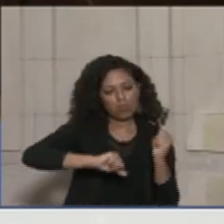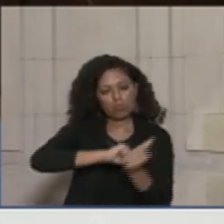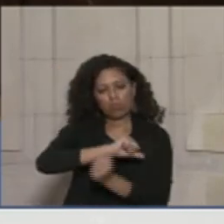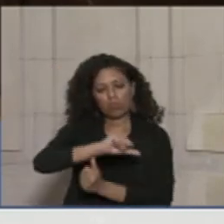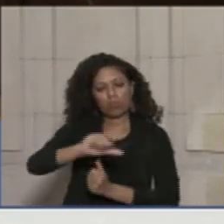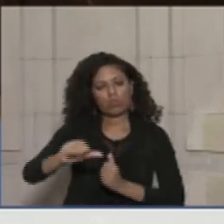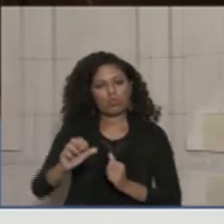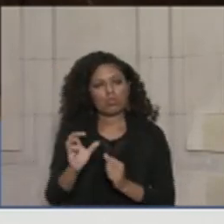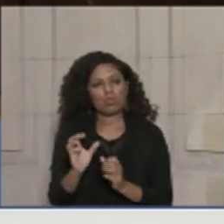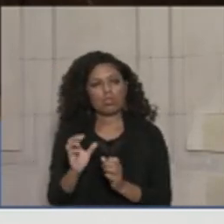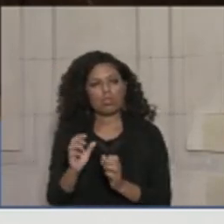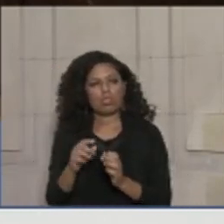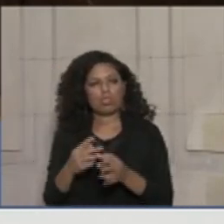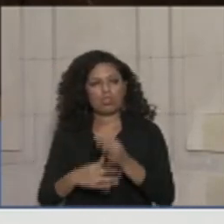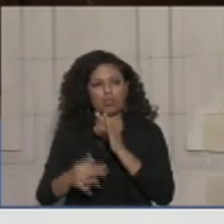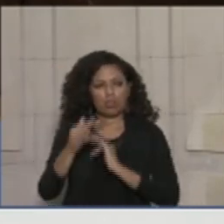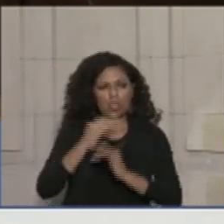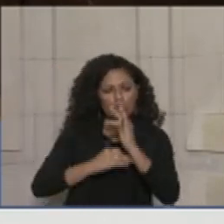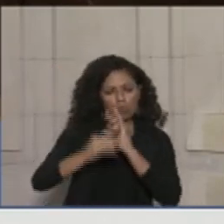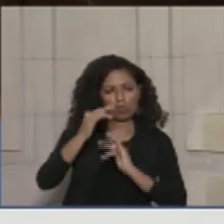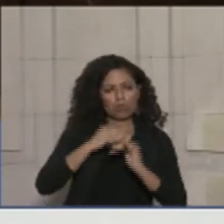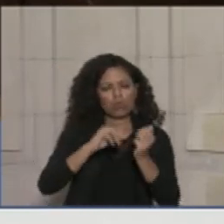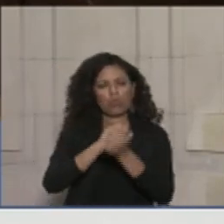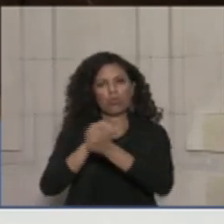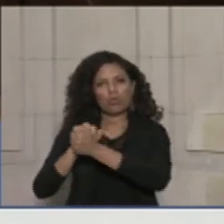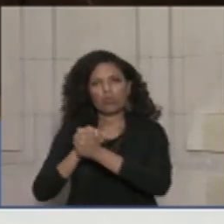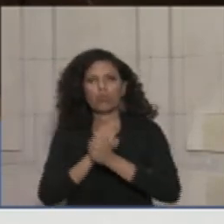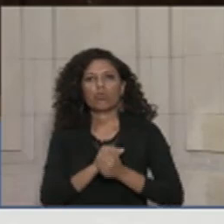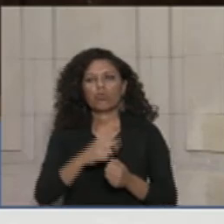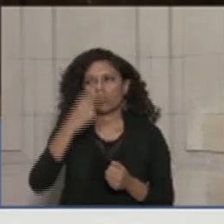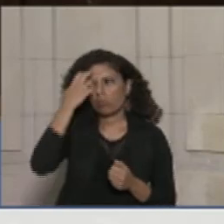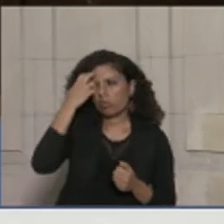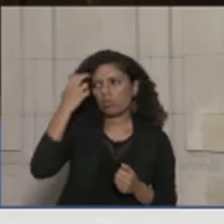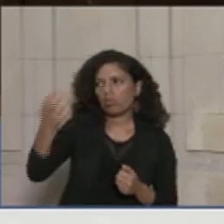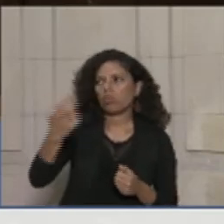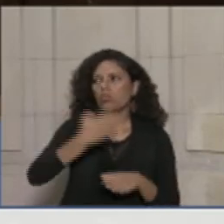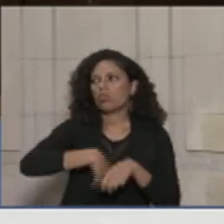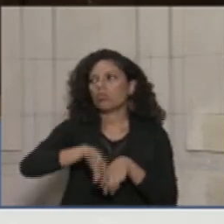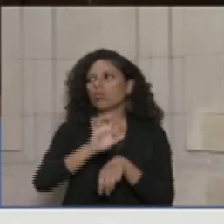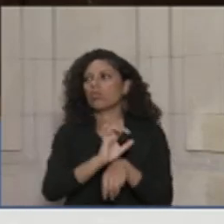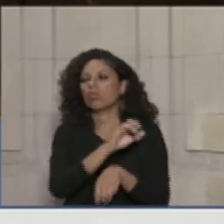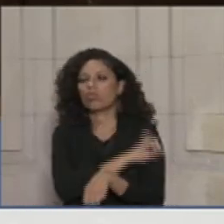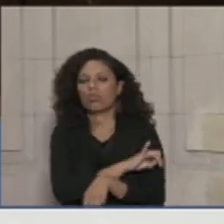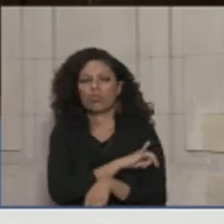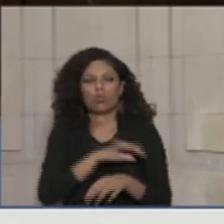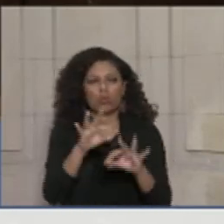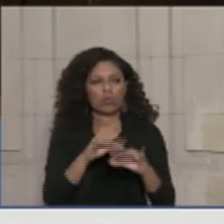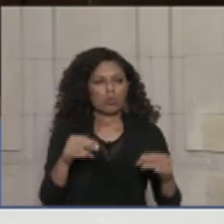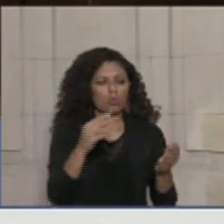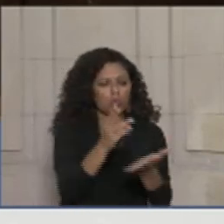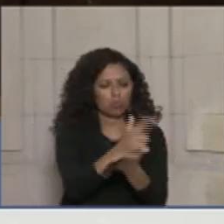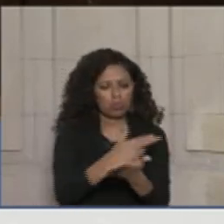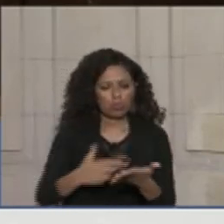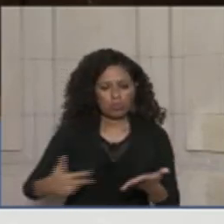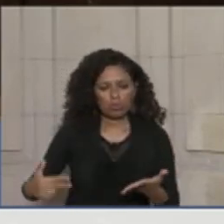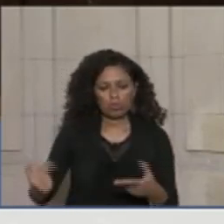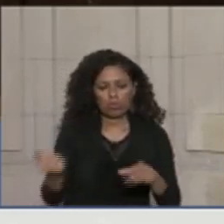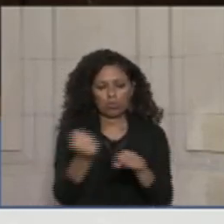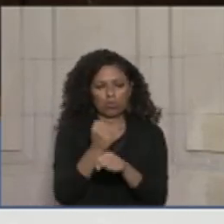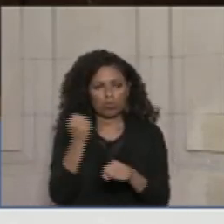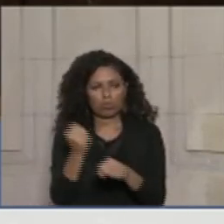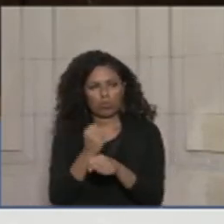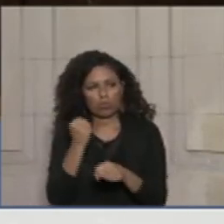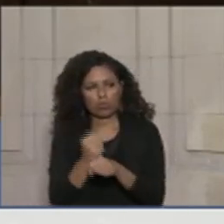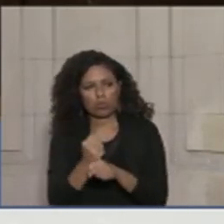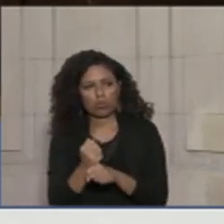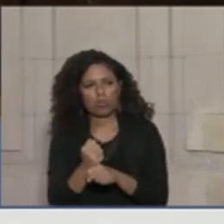Estado, há todo um trabalho de georreferenciamento de inteligência do Rio de Janeiro, tudo mapeado, obra da Secretaria Estadual de